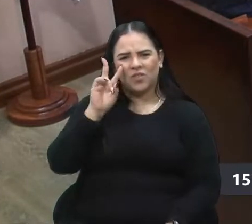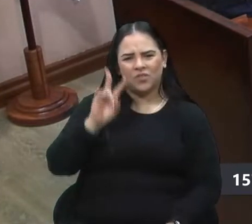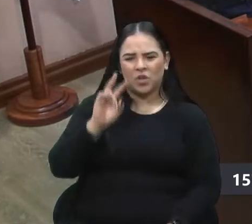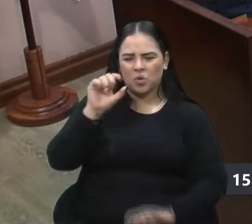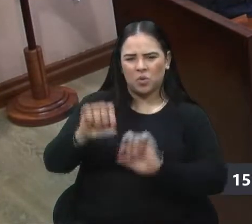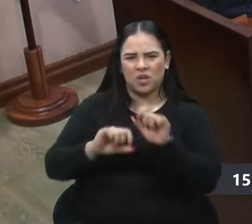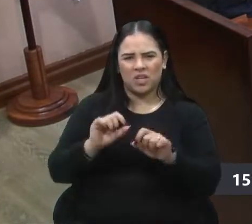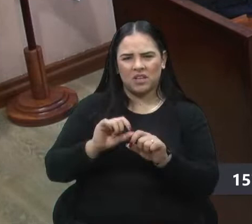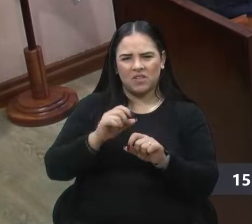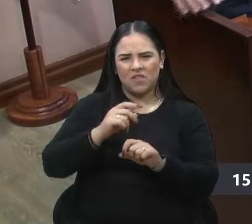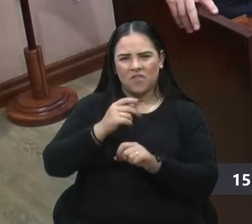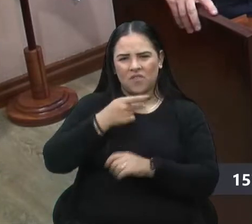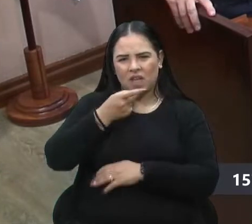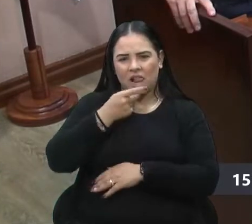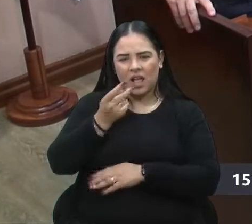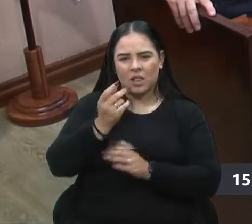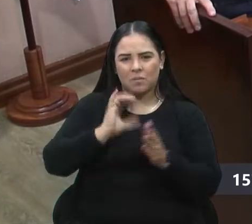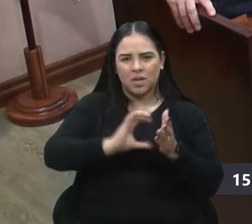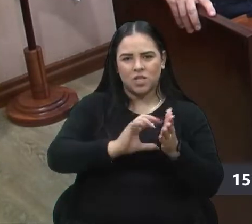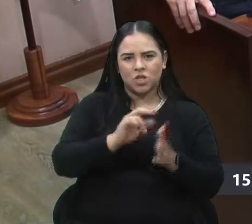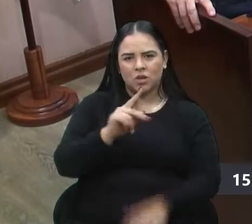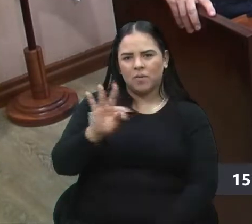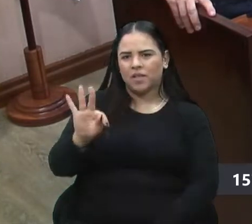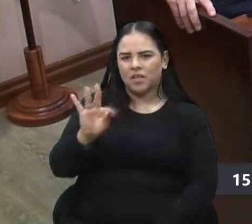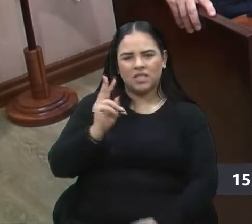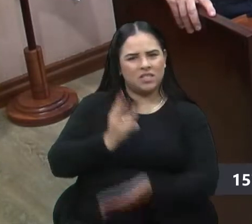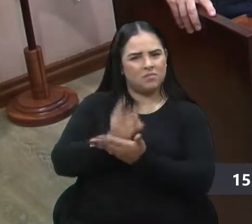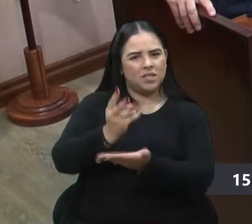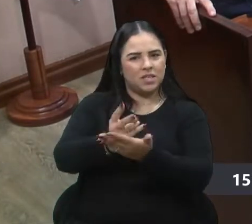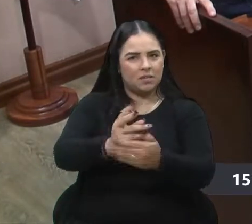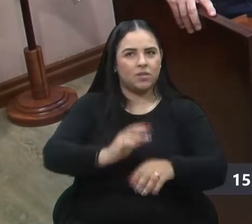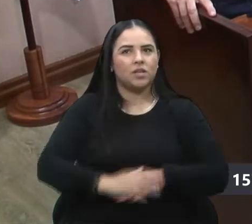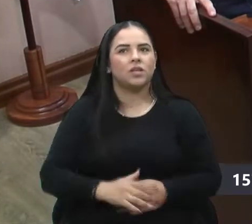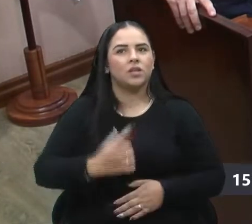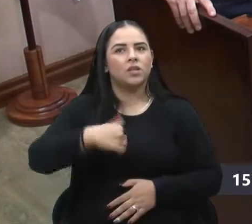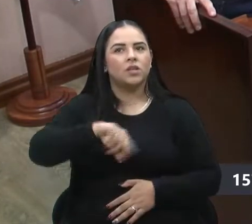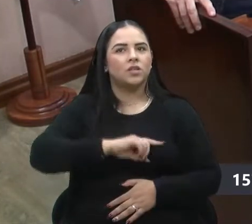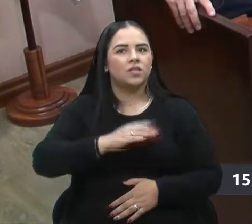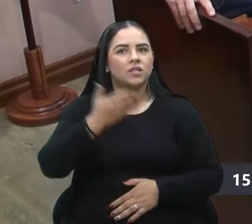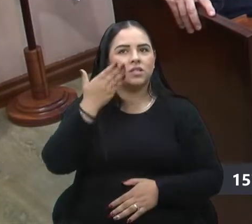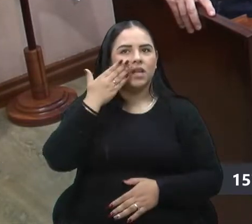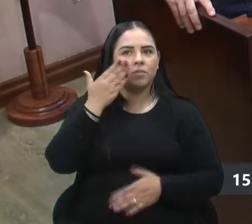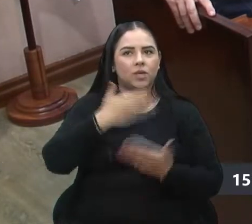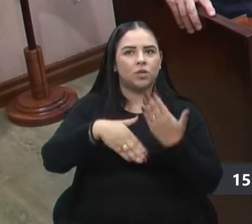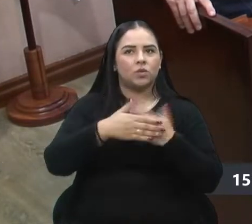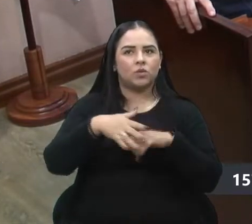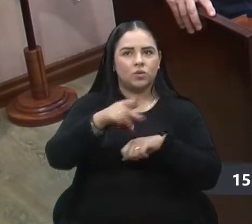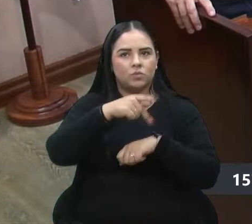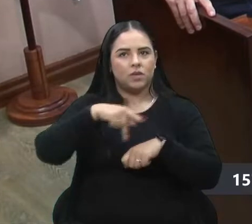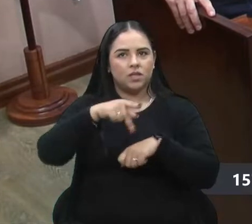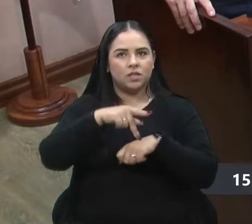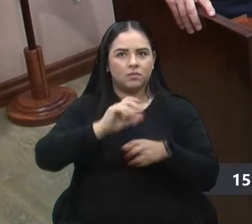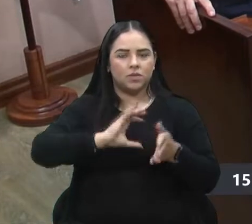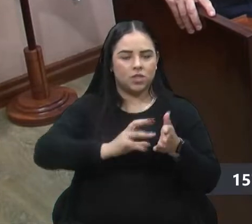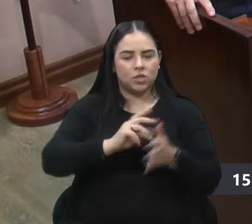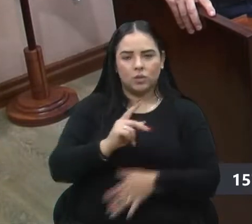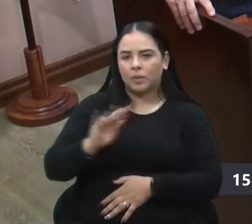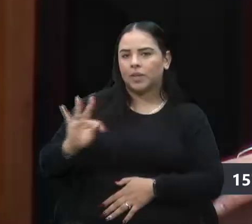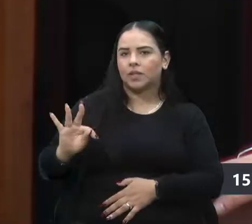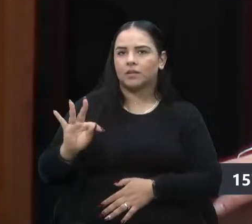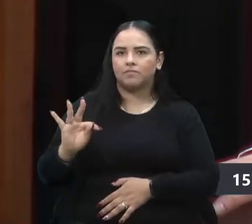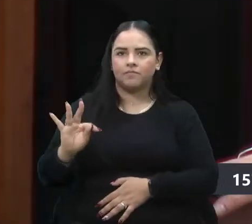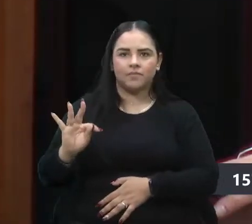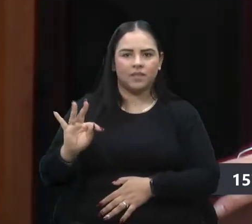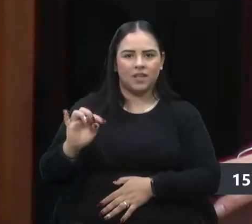PT traz sempre essa casa e a gente sabe que em todos os países que o PT domina